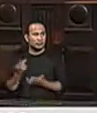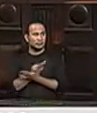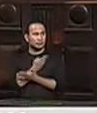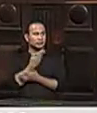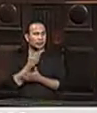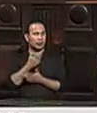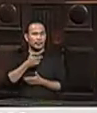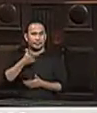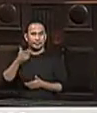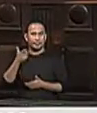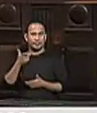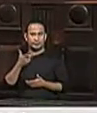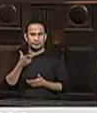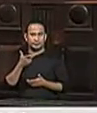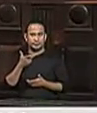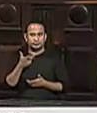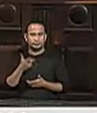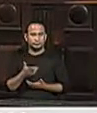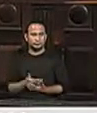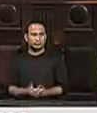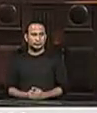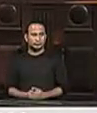bala perdida.